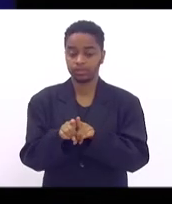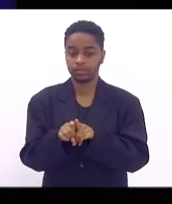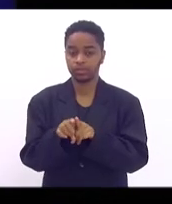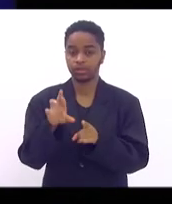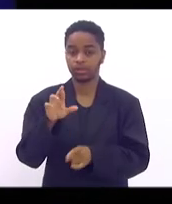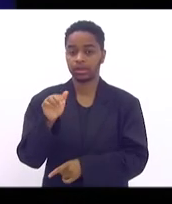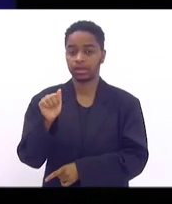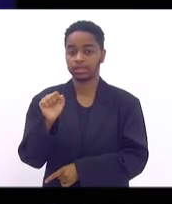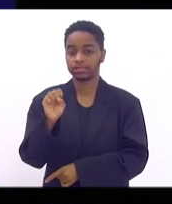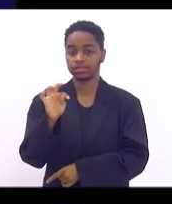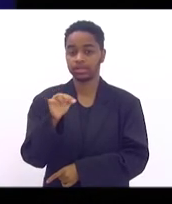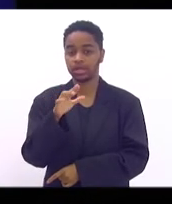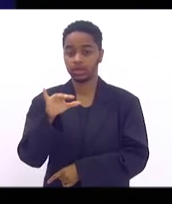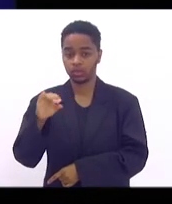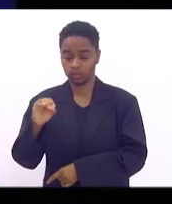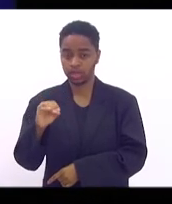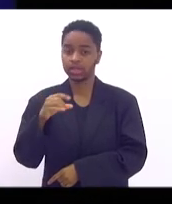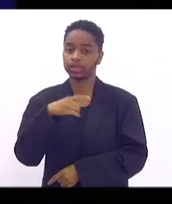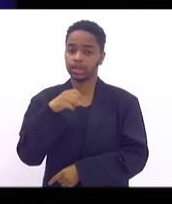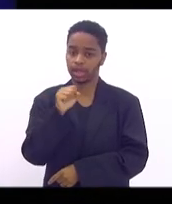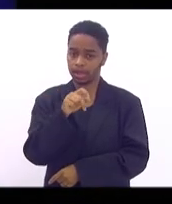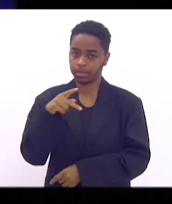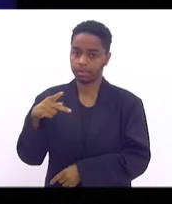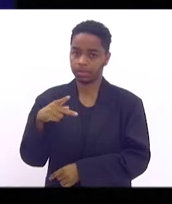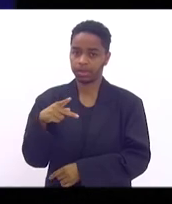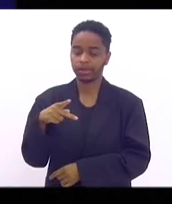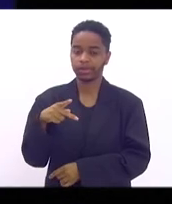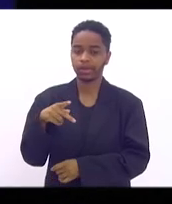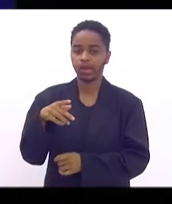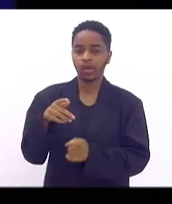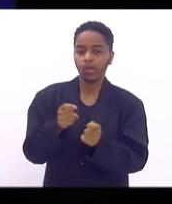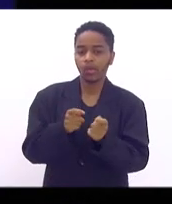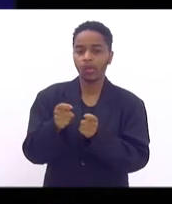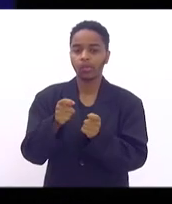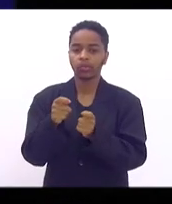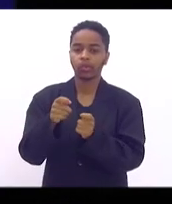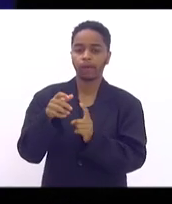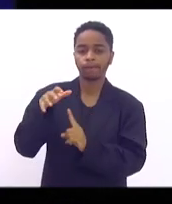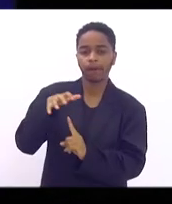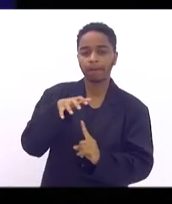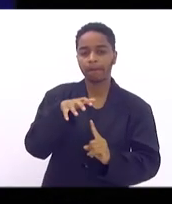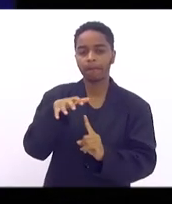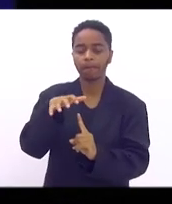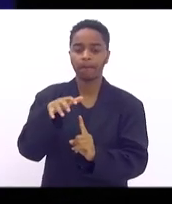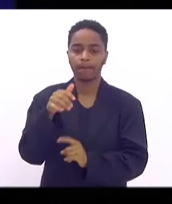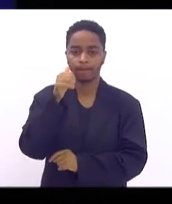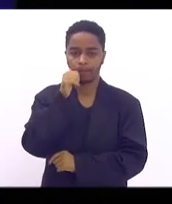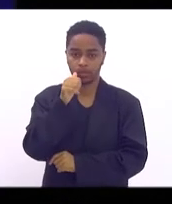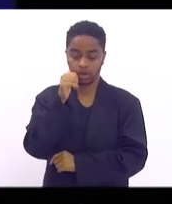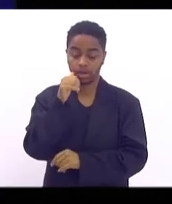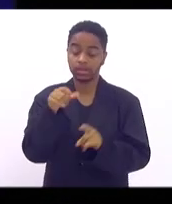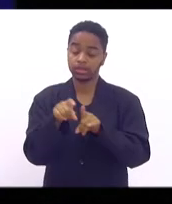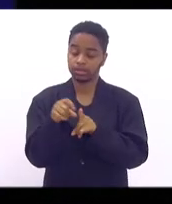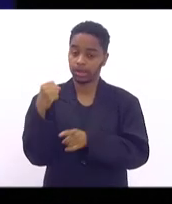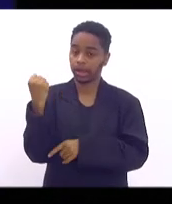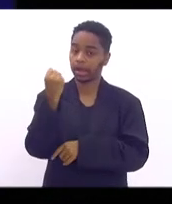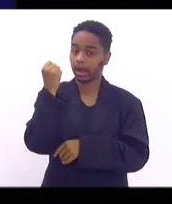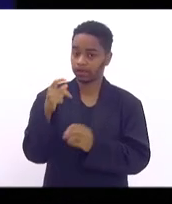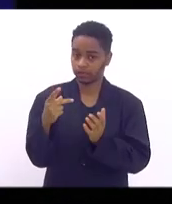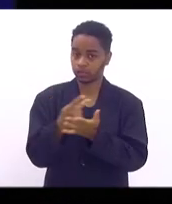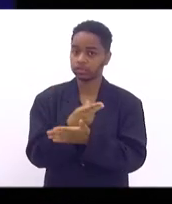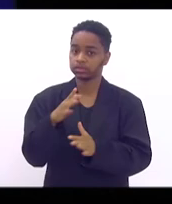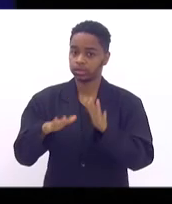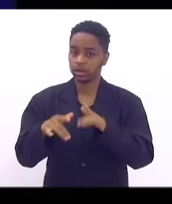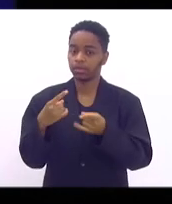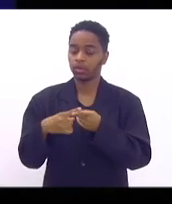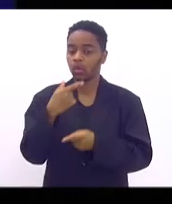né? Aplicativos de rastreio nos celulares das mulheres. E nos casos mais graves que nós atendemos, quando o homem tem algum